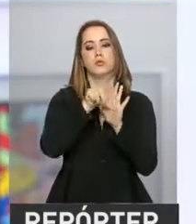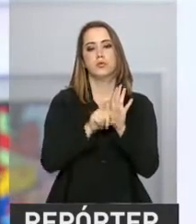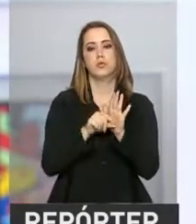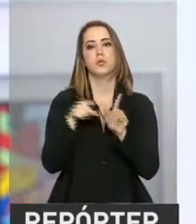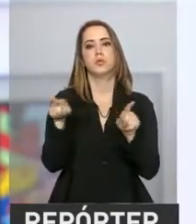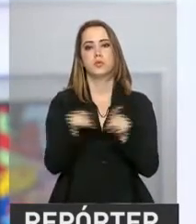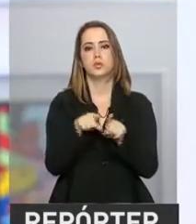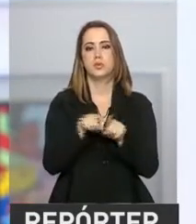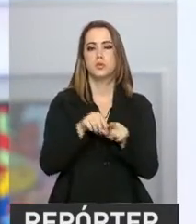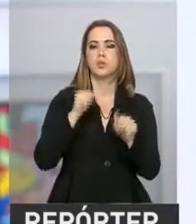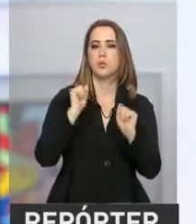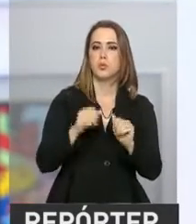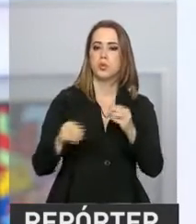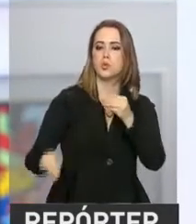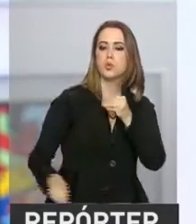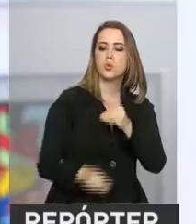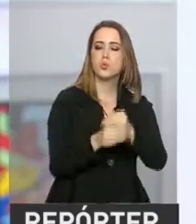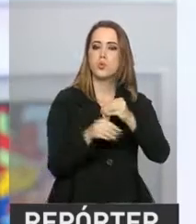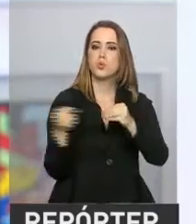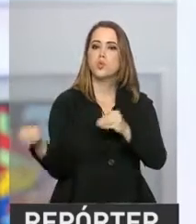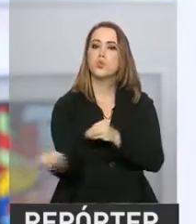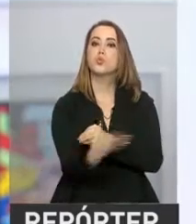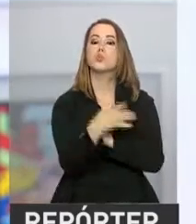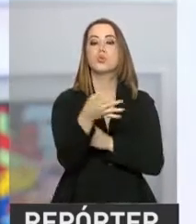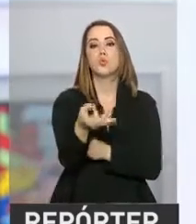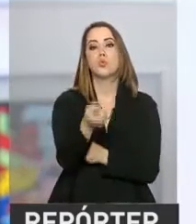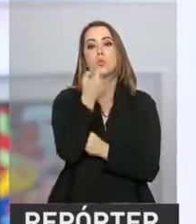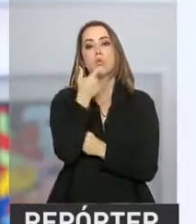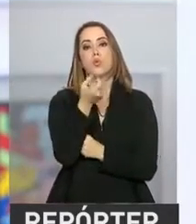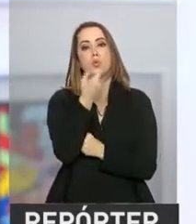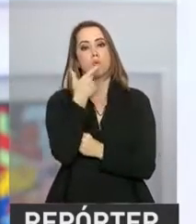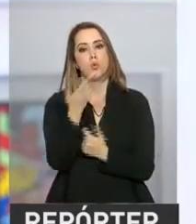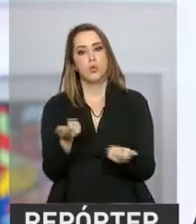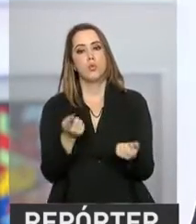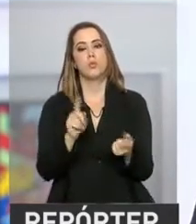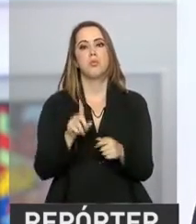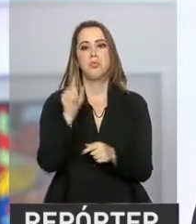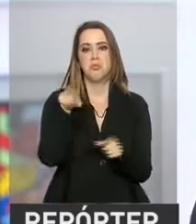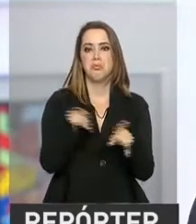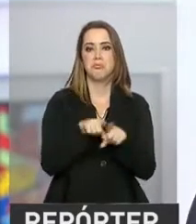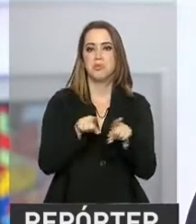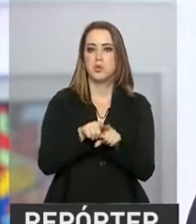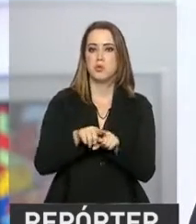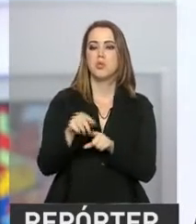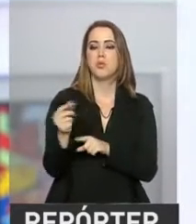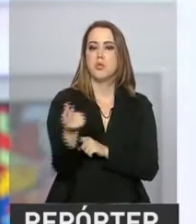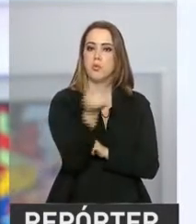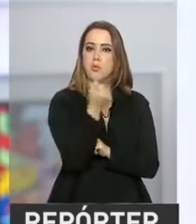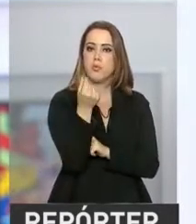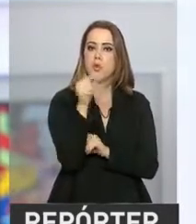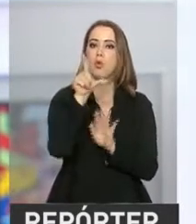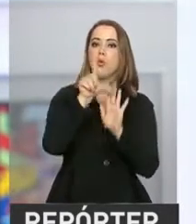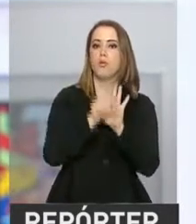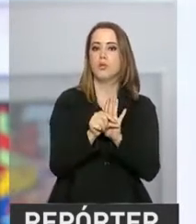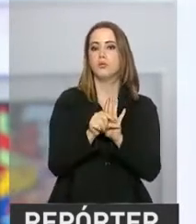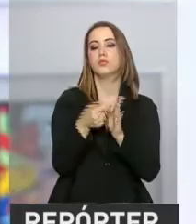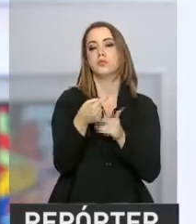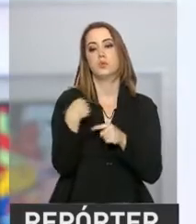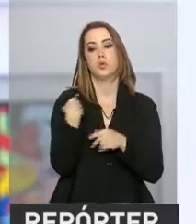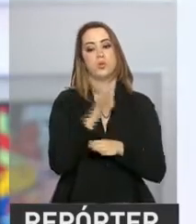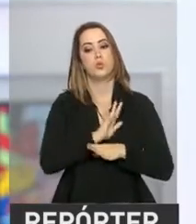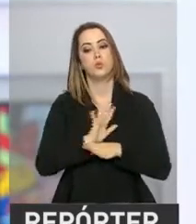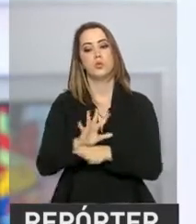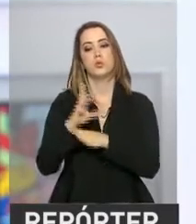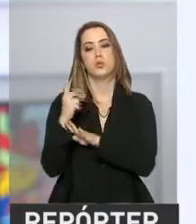ser substituídos por medicamentos inovadores, mais eficientes, inclusive mais baratos. Isso tudo ajudará para que